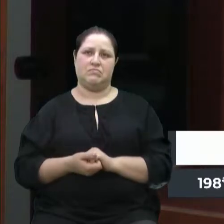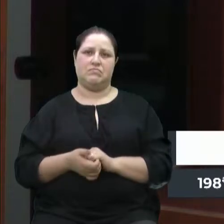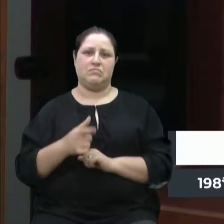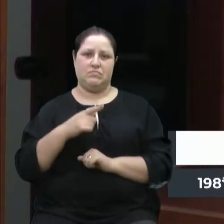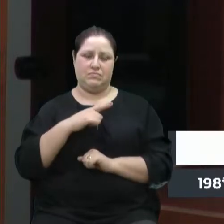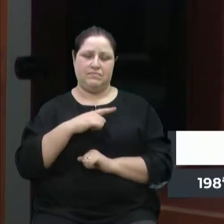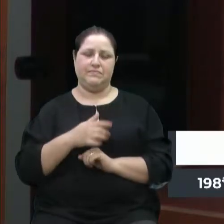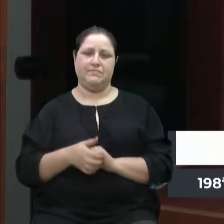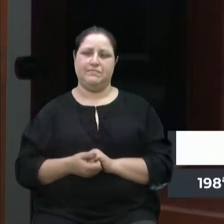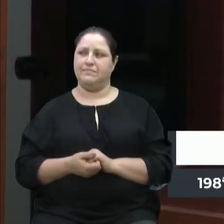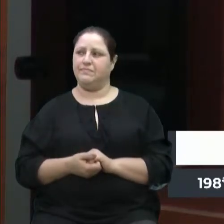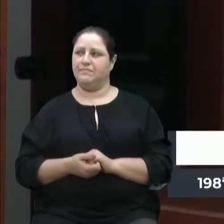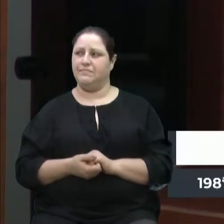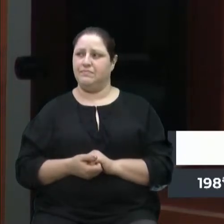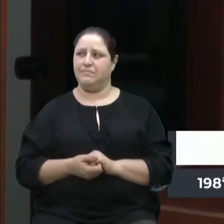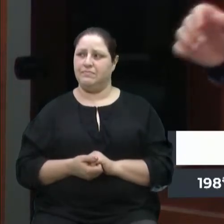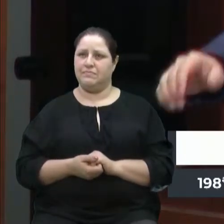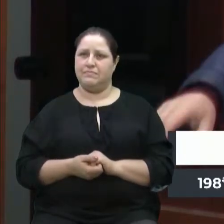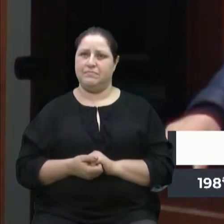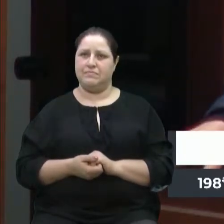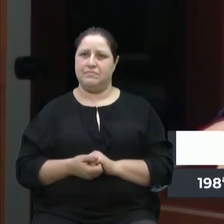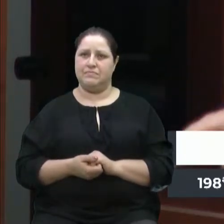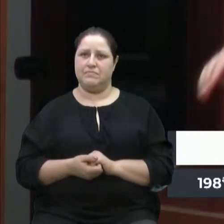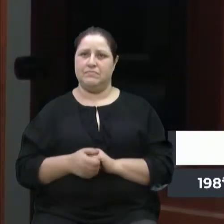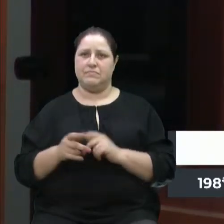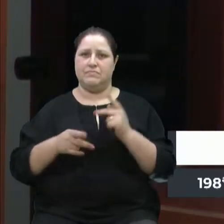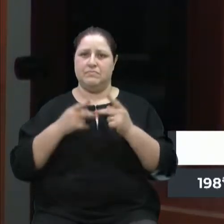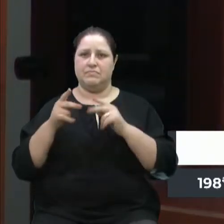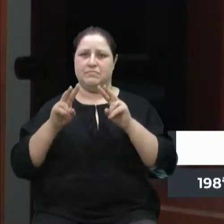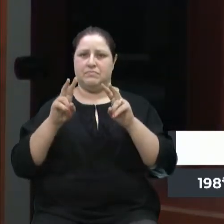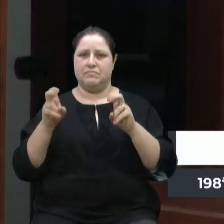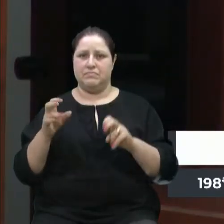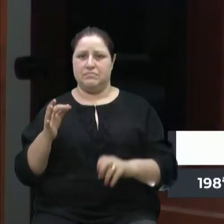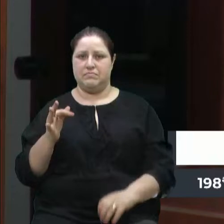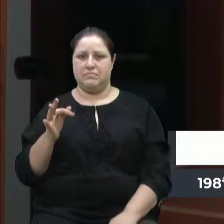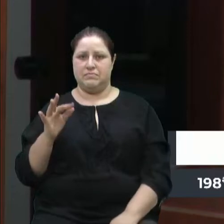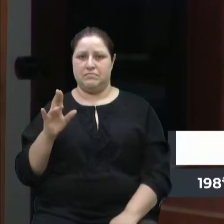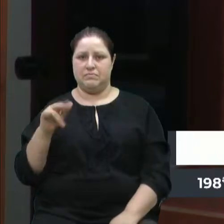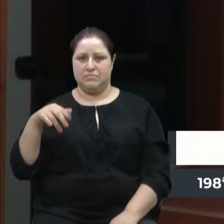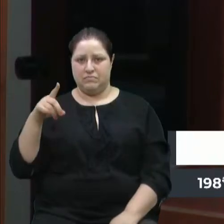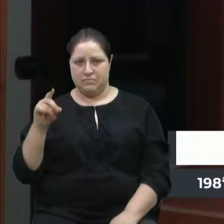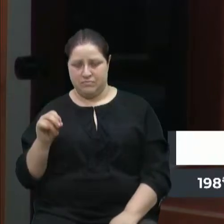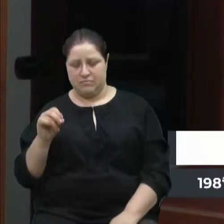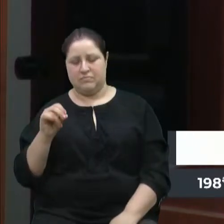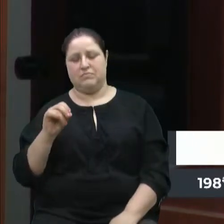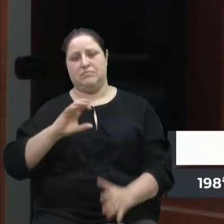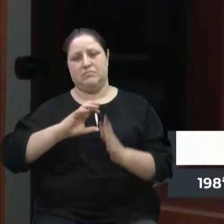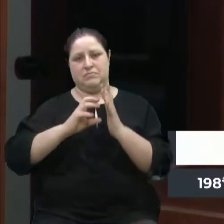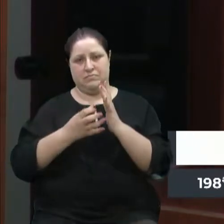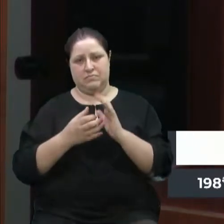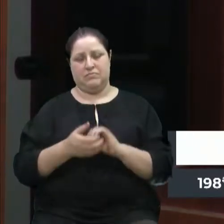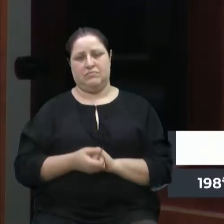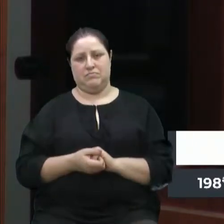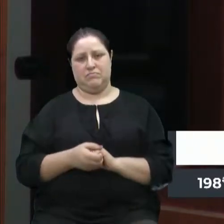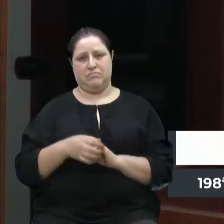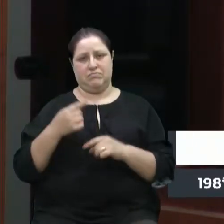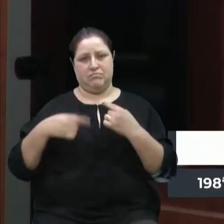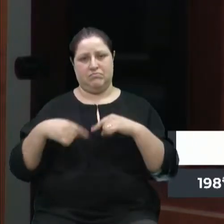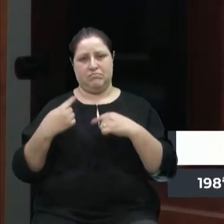me sobra para entrar um pouquinho na questão do fundo partidário, vereadora Marisol. Acho que é um debate importante, acho que a gente tem que